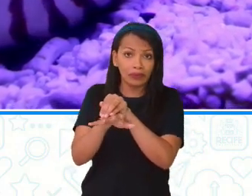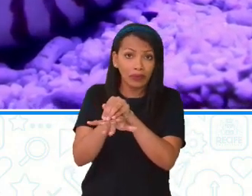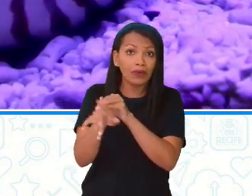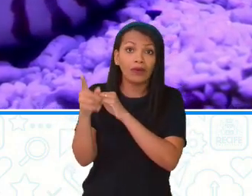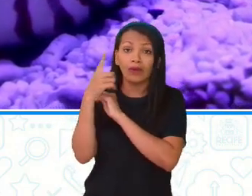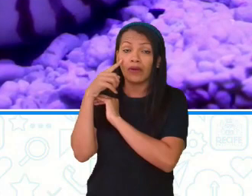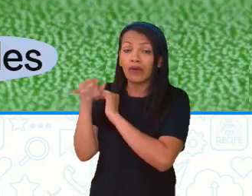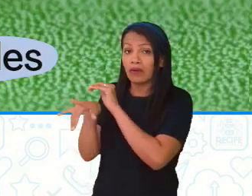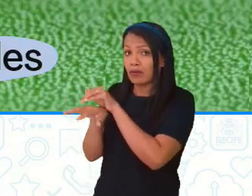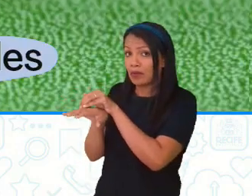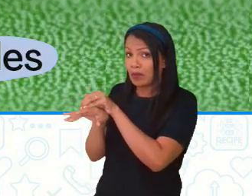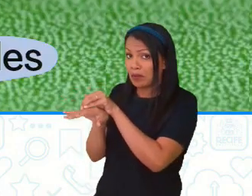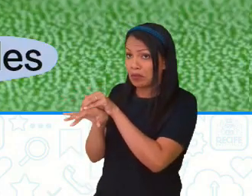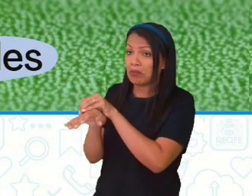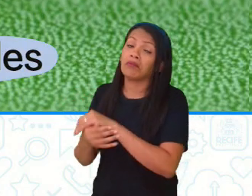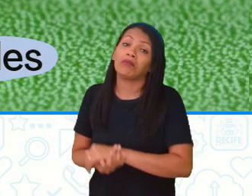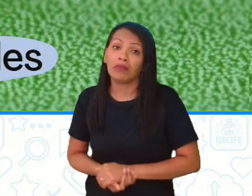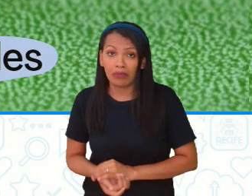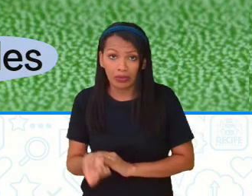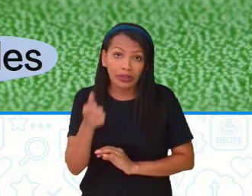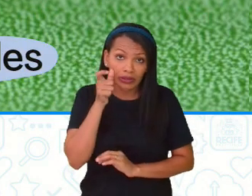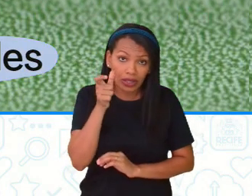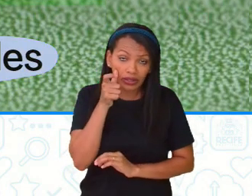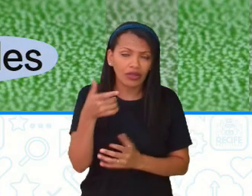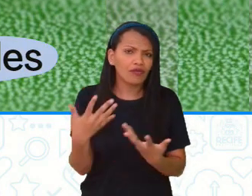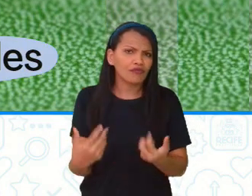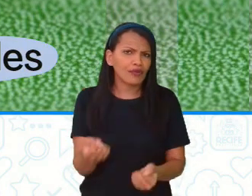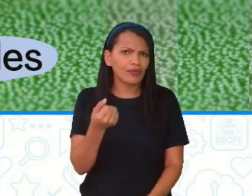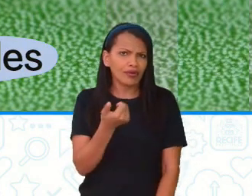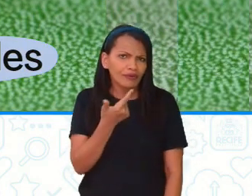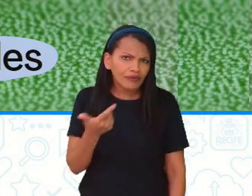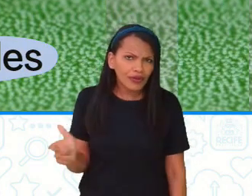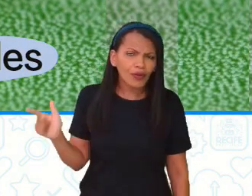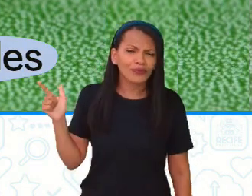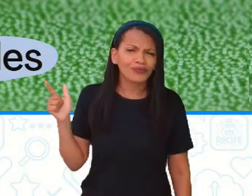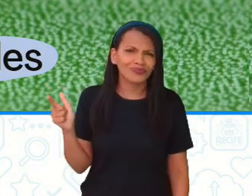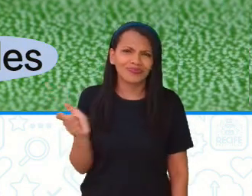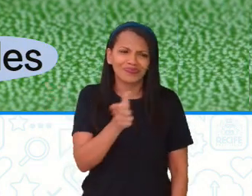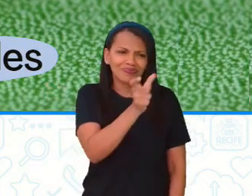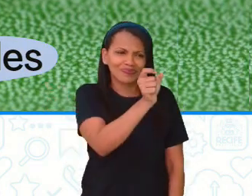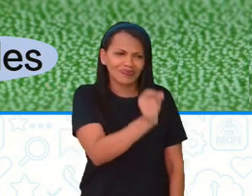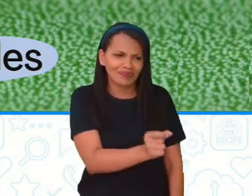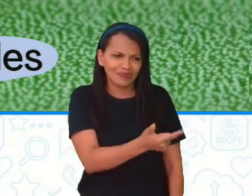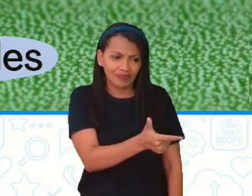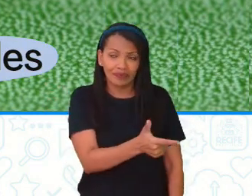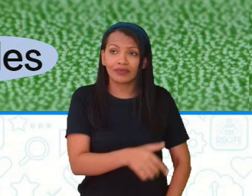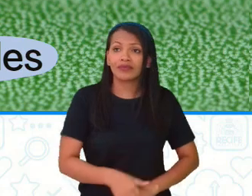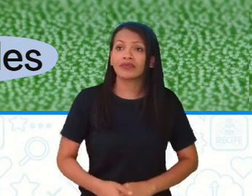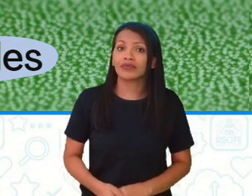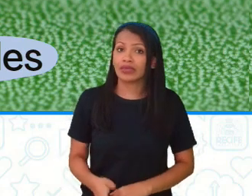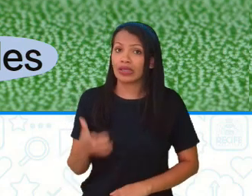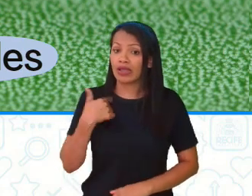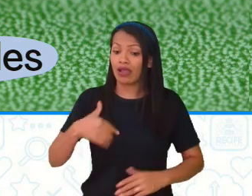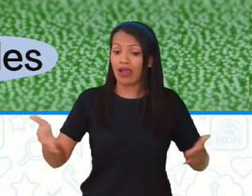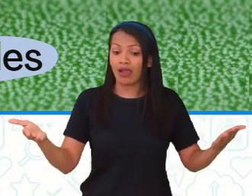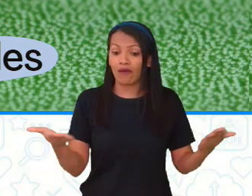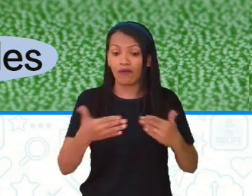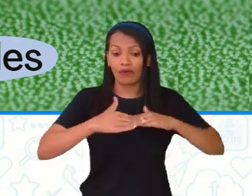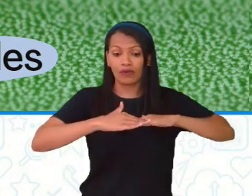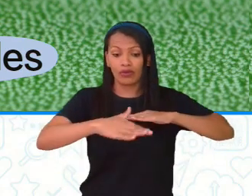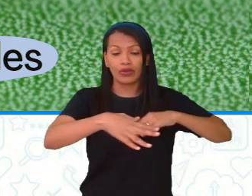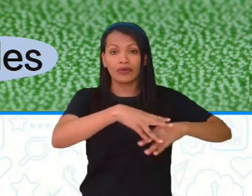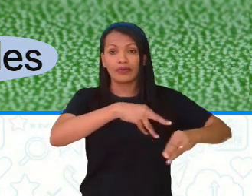Bem interessante, né? Então, vamos ver outra classe dos invertebrados? A gente vai ver agora o invertebrado terrestre, que a gente chama